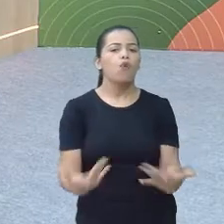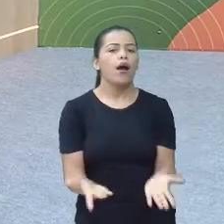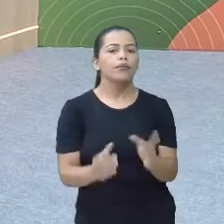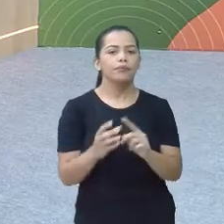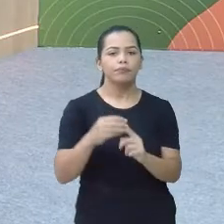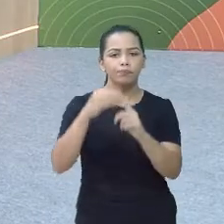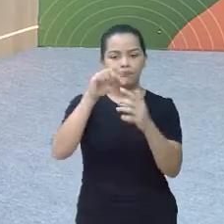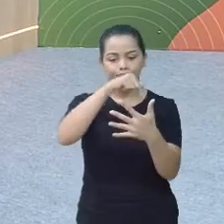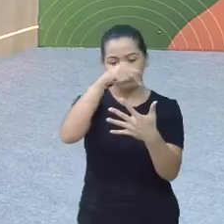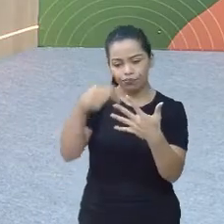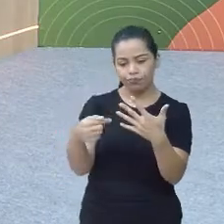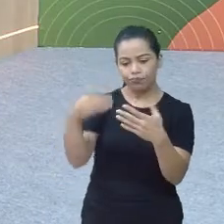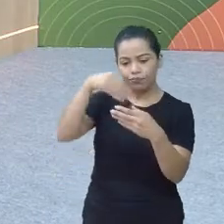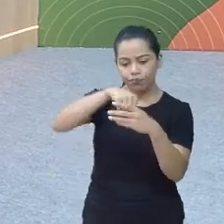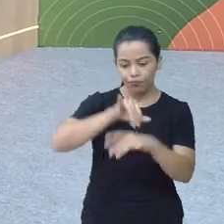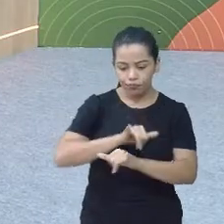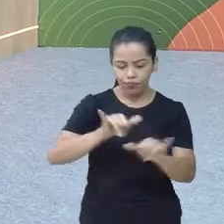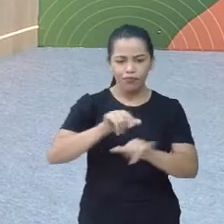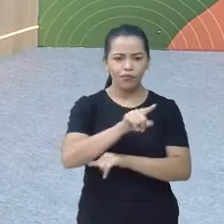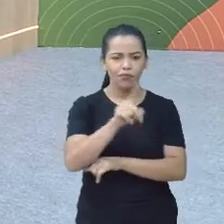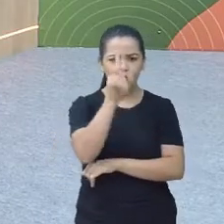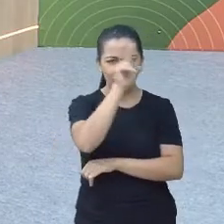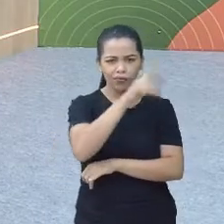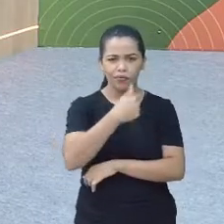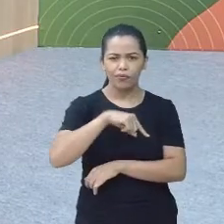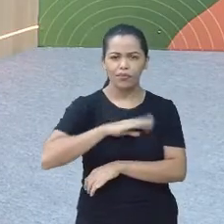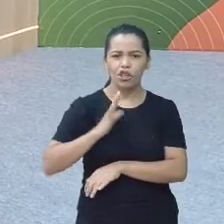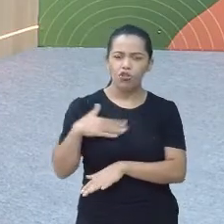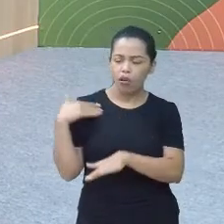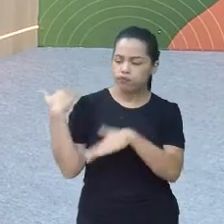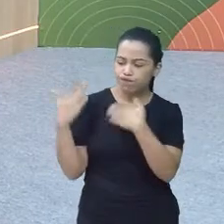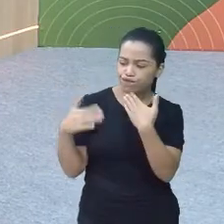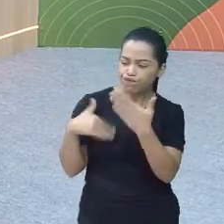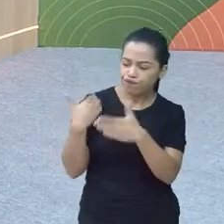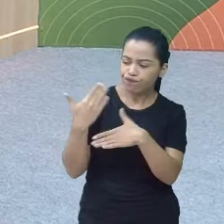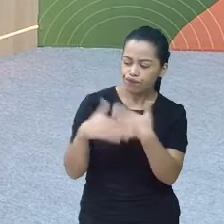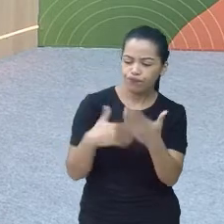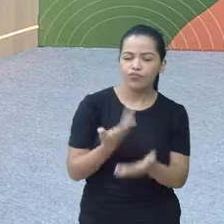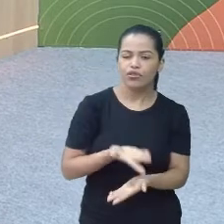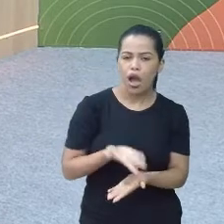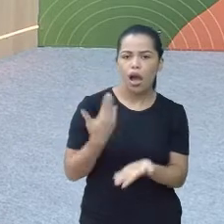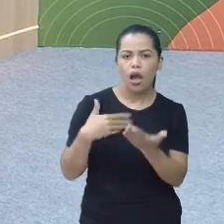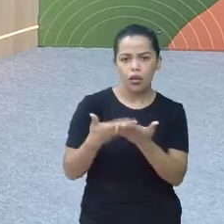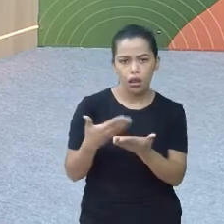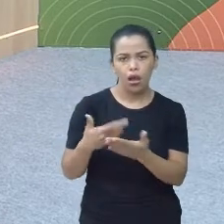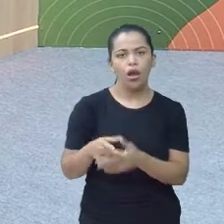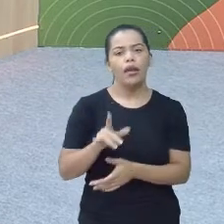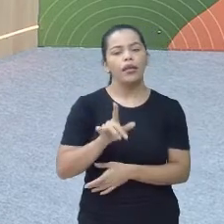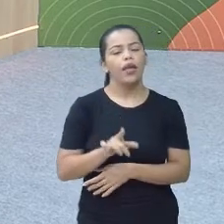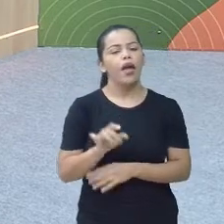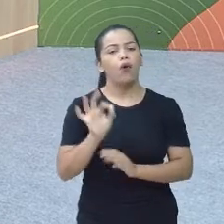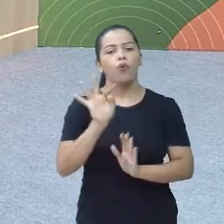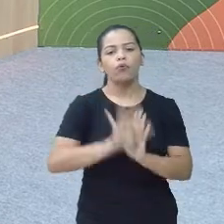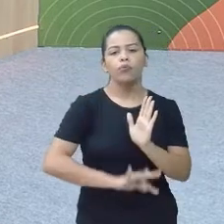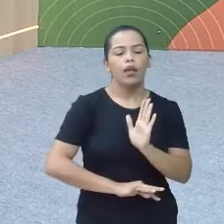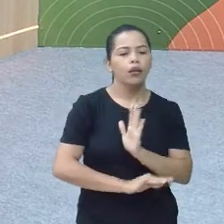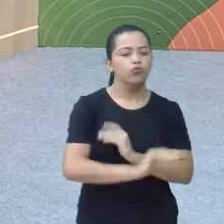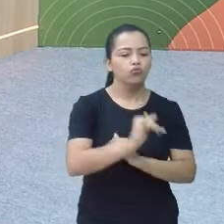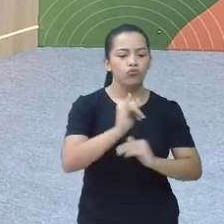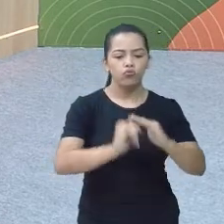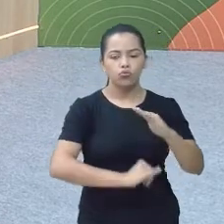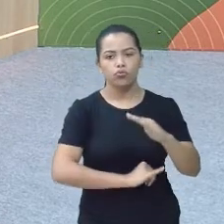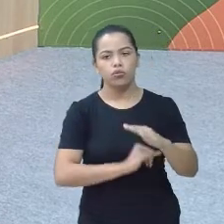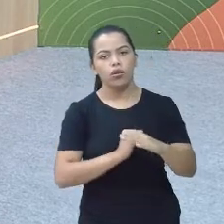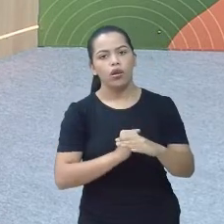principais aspectos da notícia? Será que vocês lembram? A gente vinha comentando que é um texto informativo, que é um texto